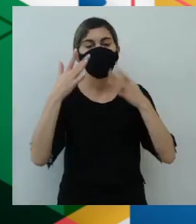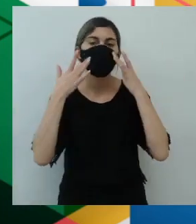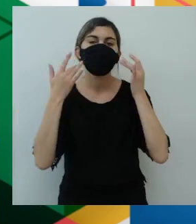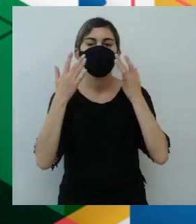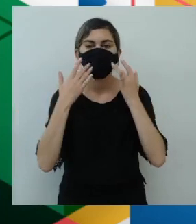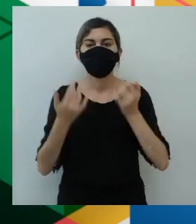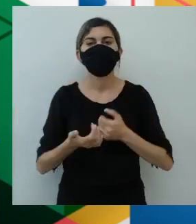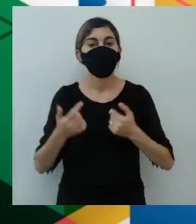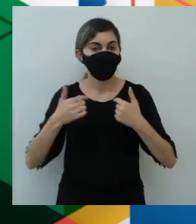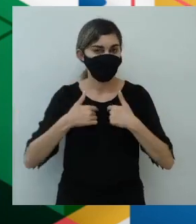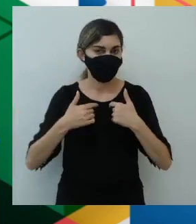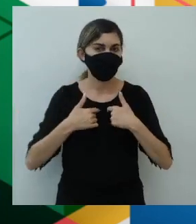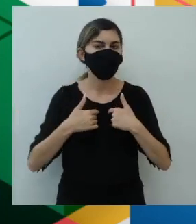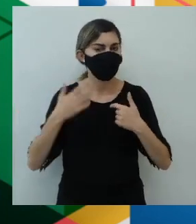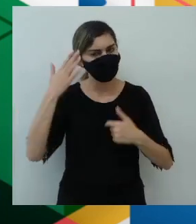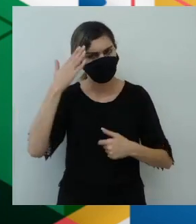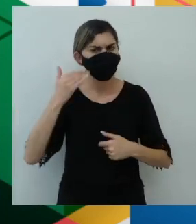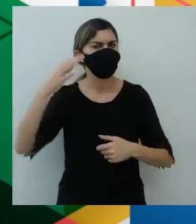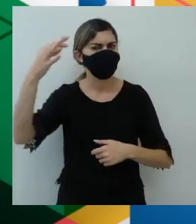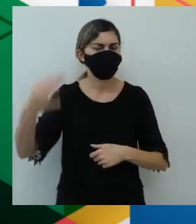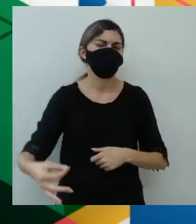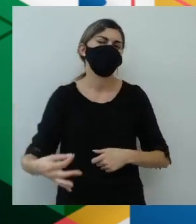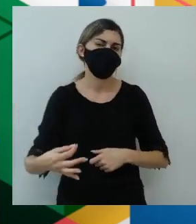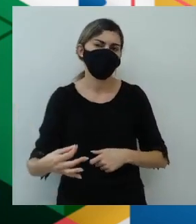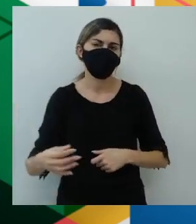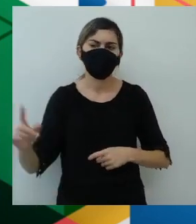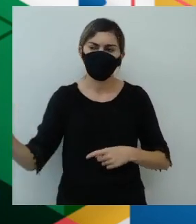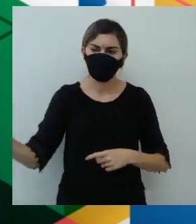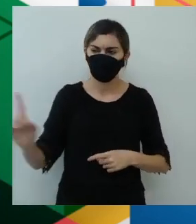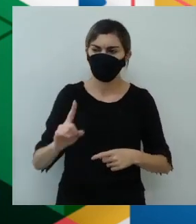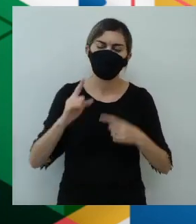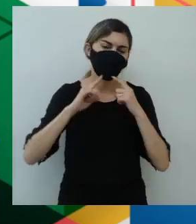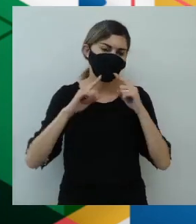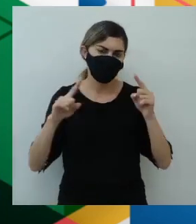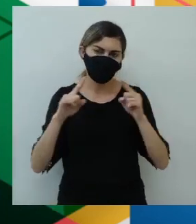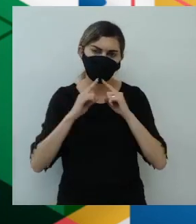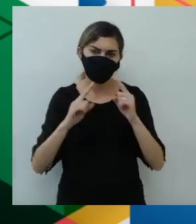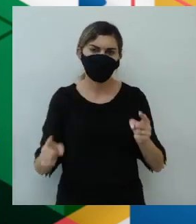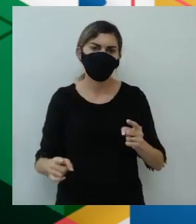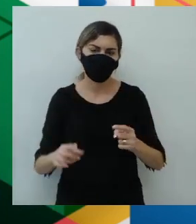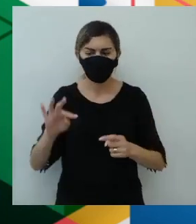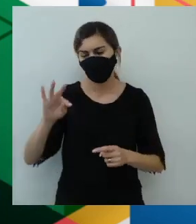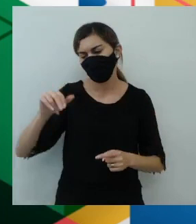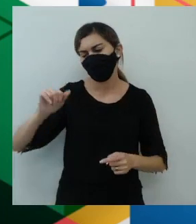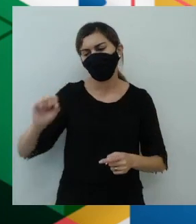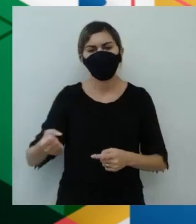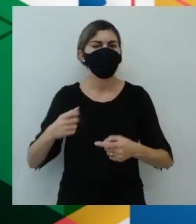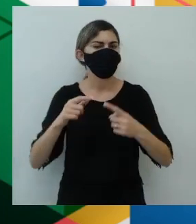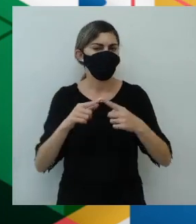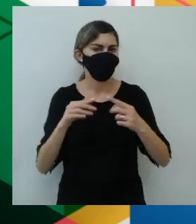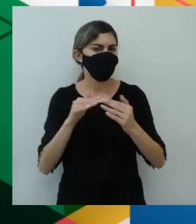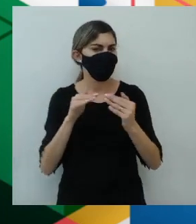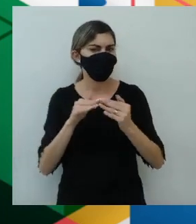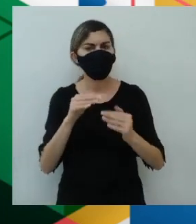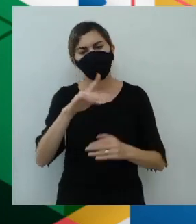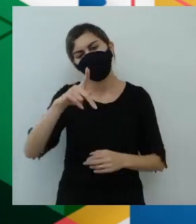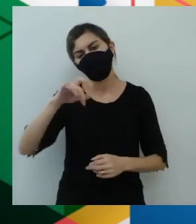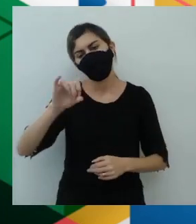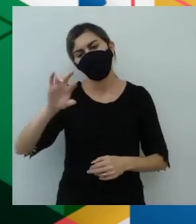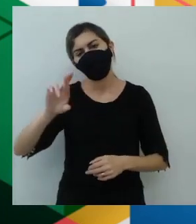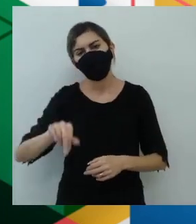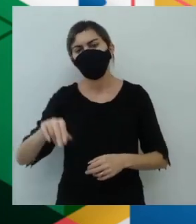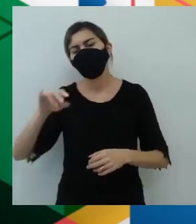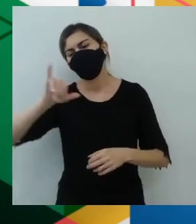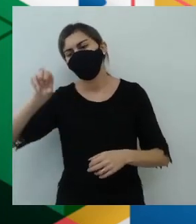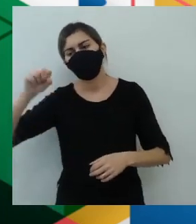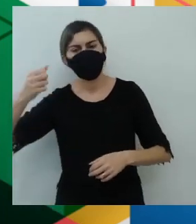entendendo? Eu sei exatamente, eles entraram reclamando, o Tomás foi de acordo com Pedro, Jéssica retrucou